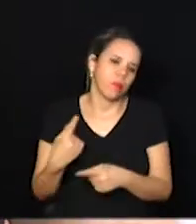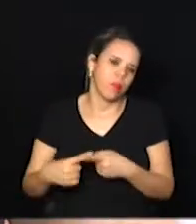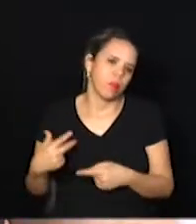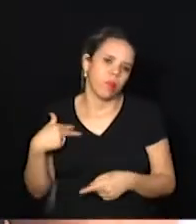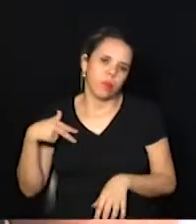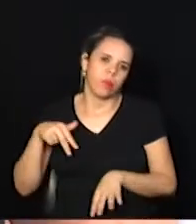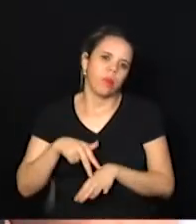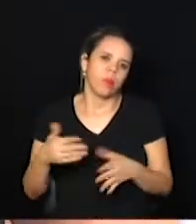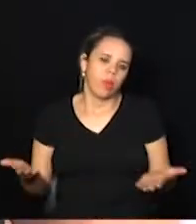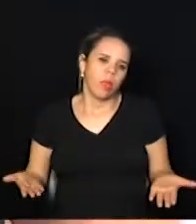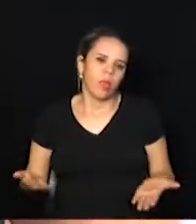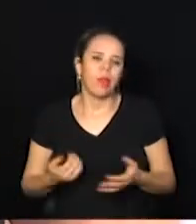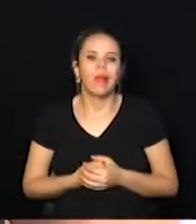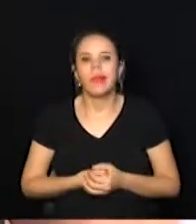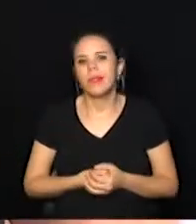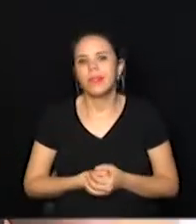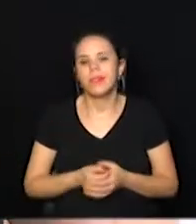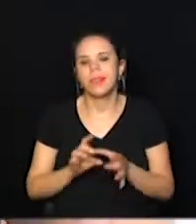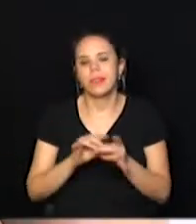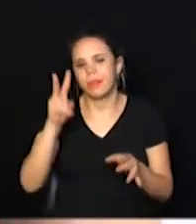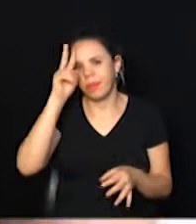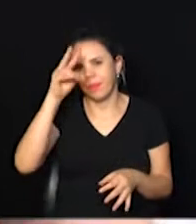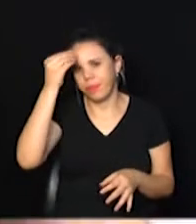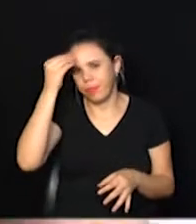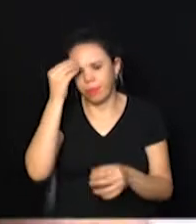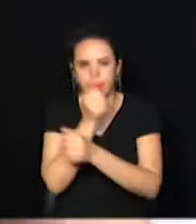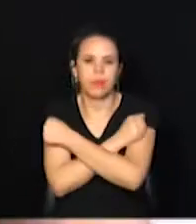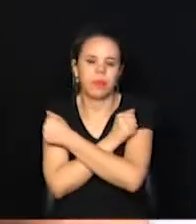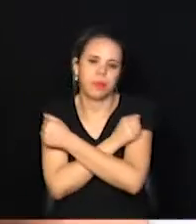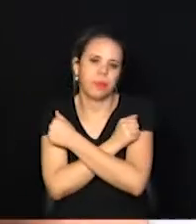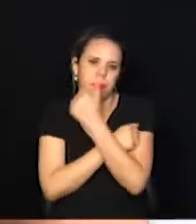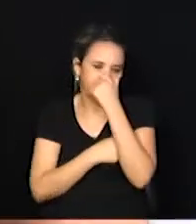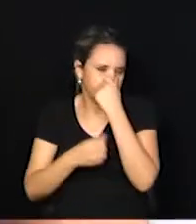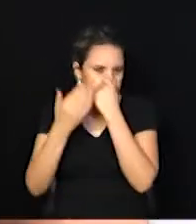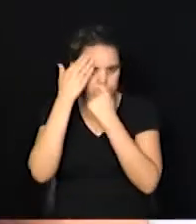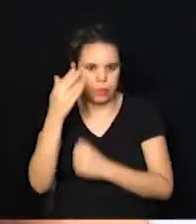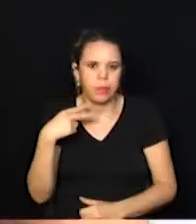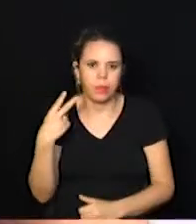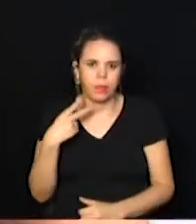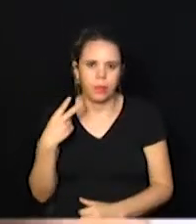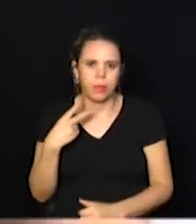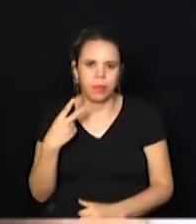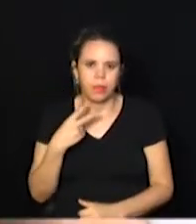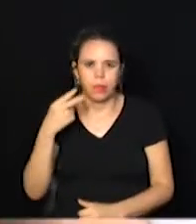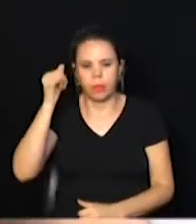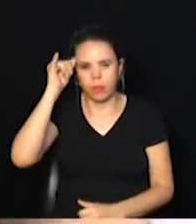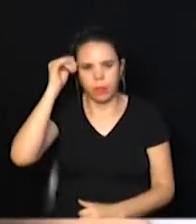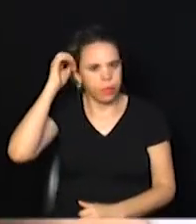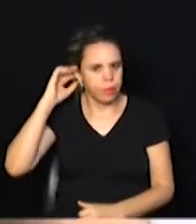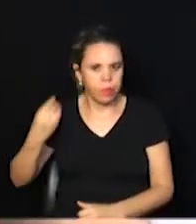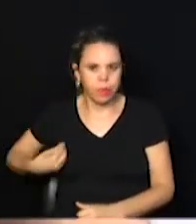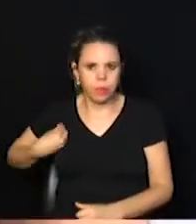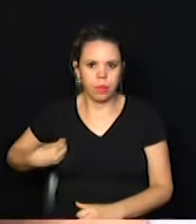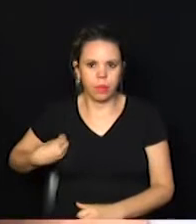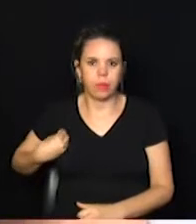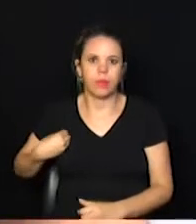aqui conosco, mas deixou a lembrança e o abraço. Quero agradecer o vereador Paulo Búfalo por estar aqui com a gente